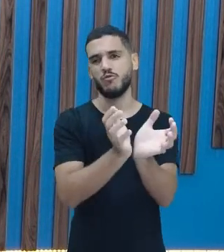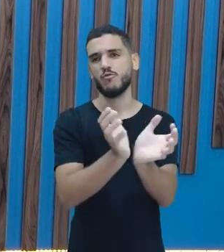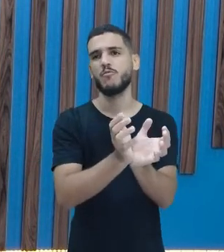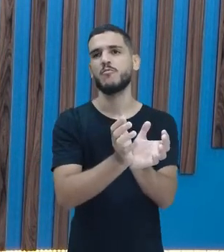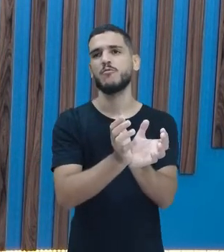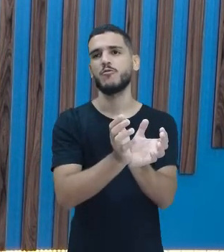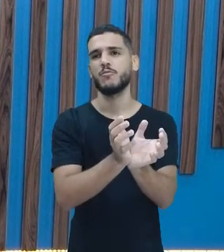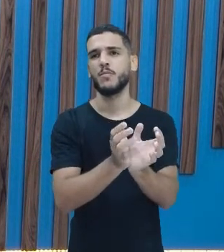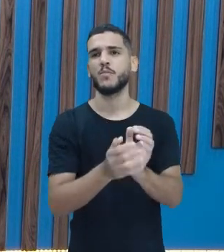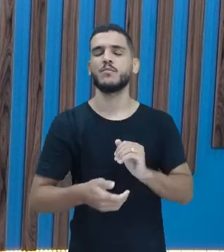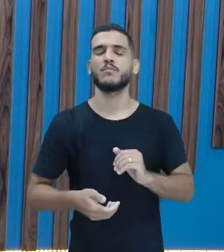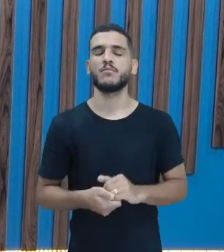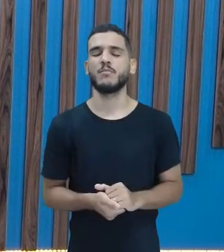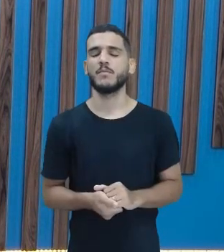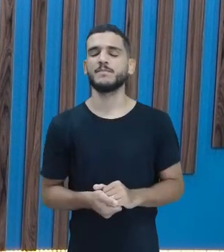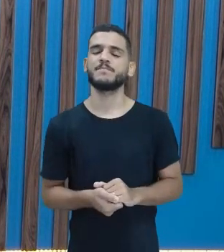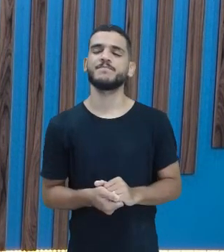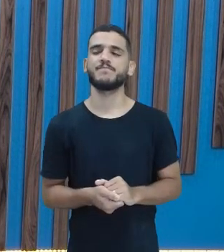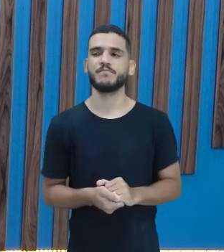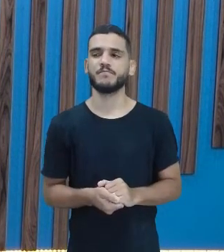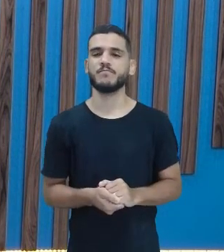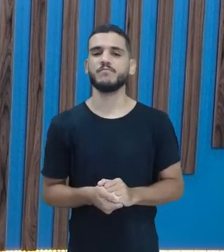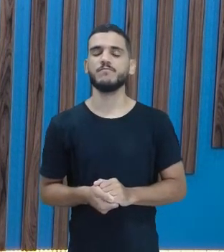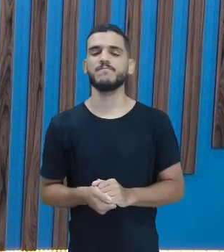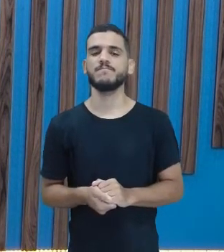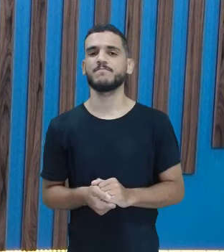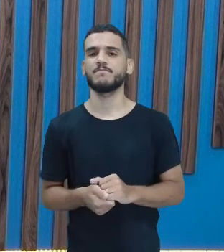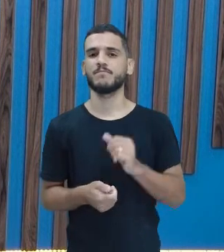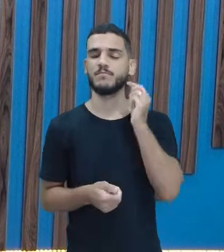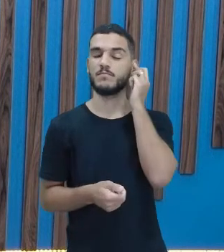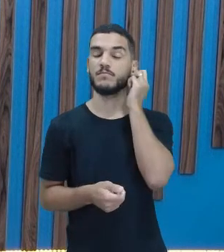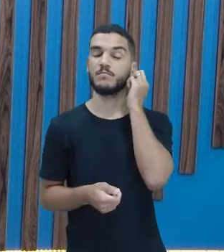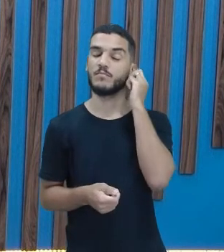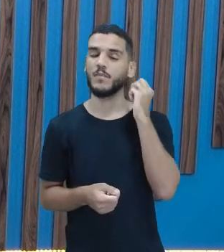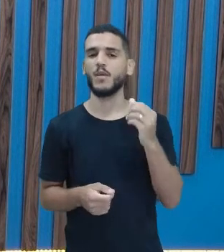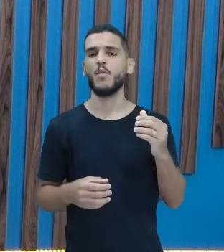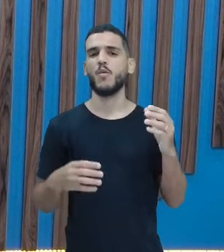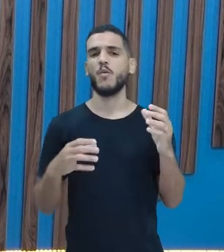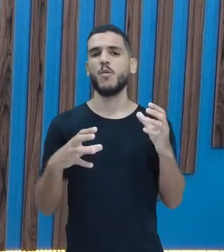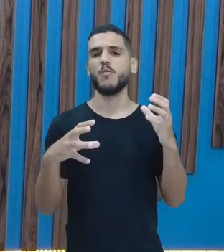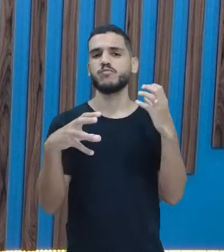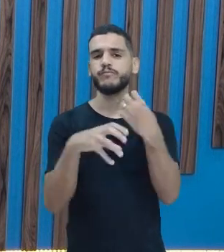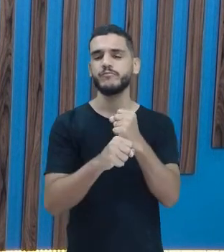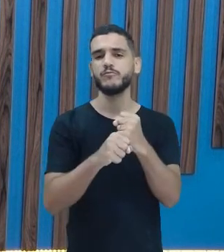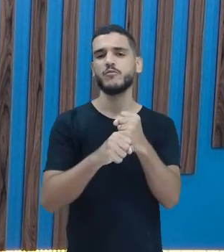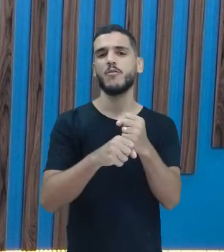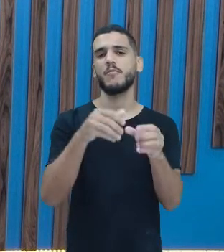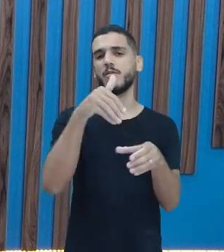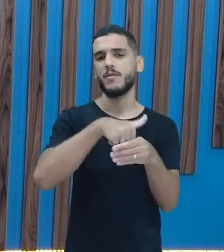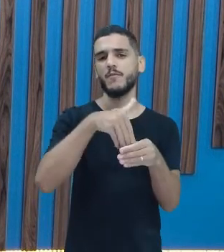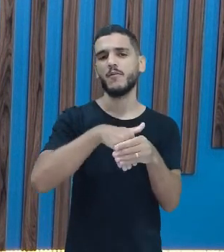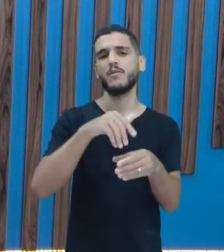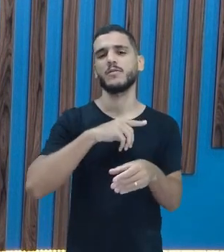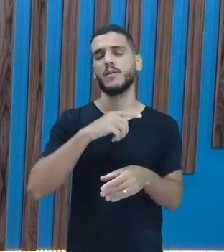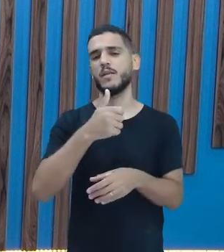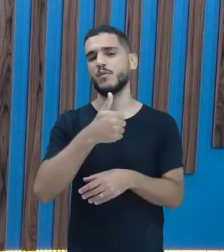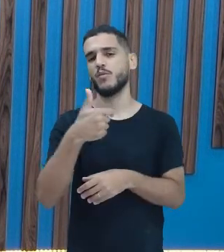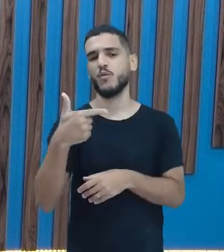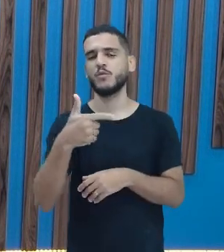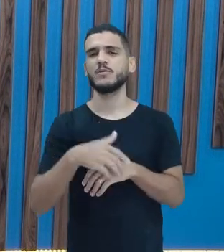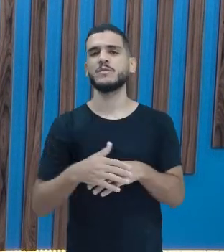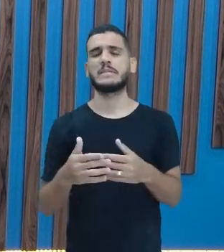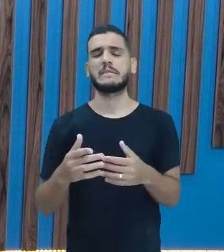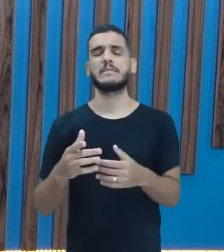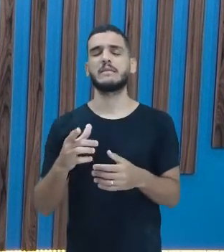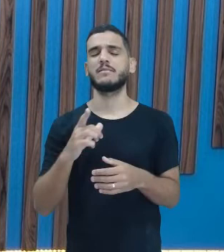pretendem votar nessa eleição do Grêmio, o total de votos que eu consegui até o momento. Então, deixei